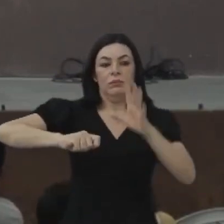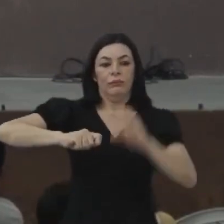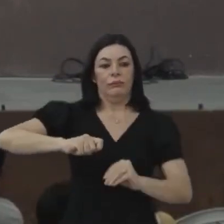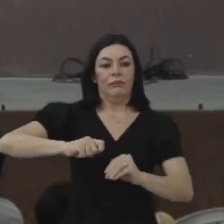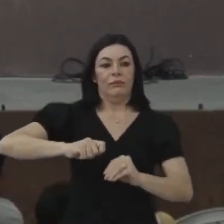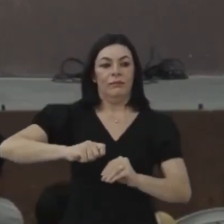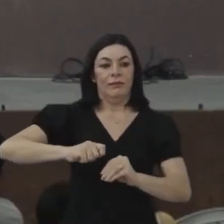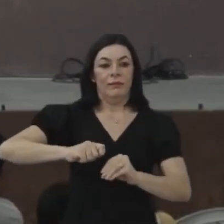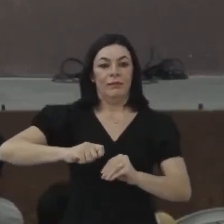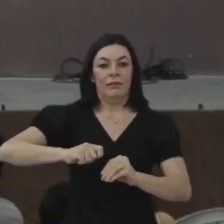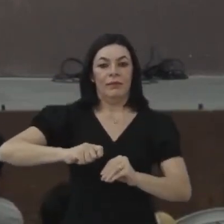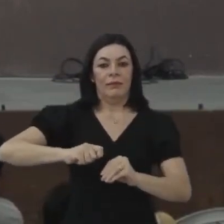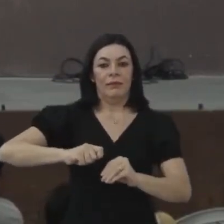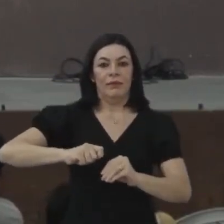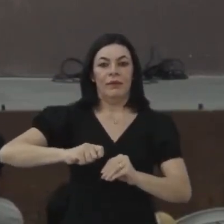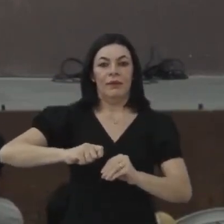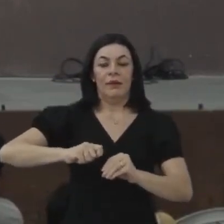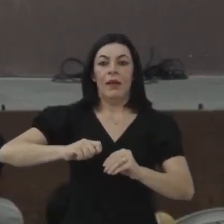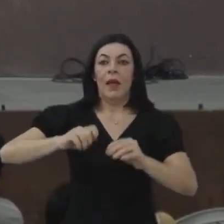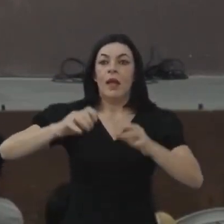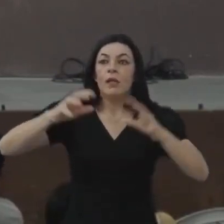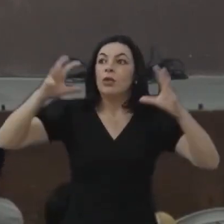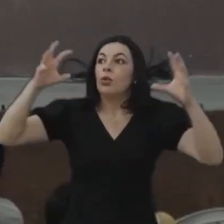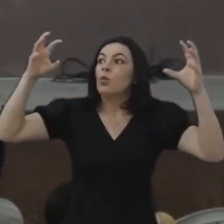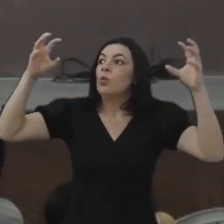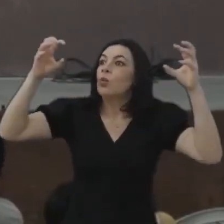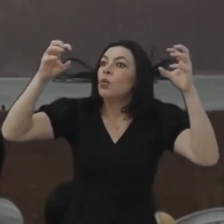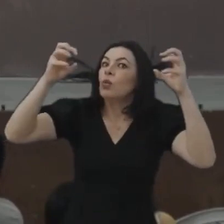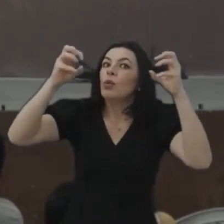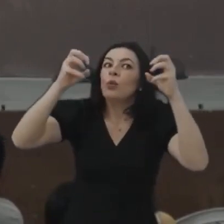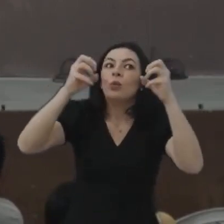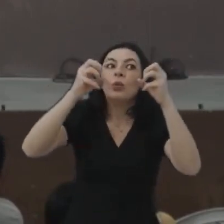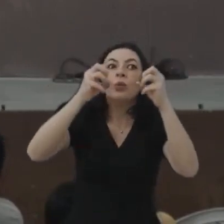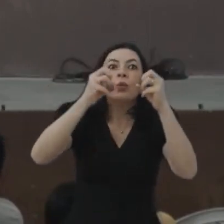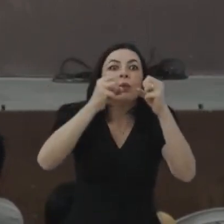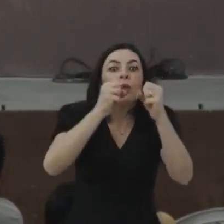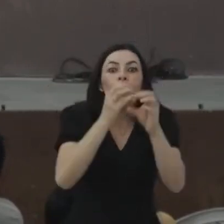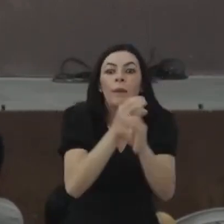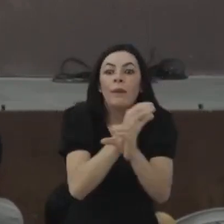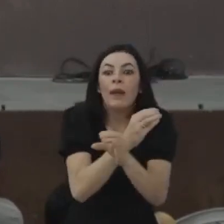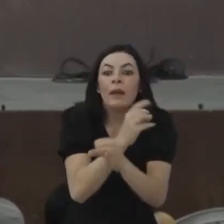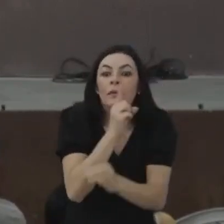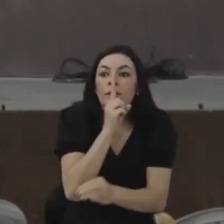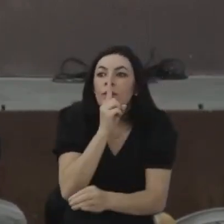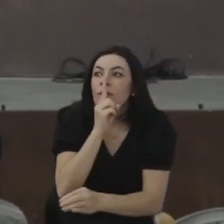do nada, tinha uma escuridão absoluta e um silêncio que dava medo.